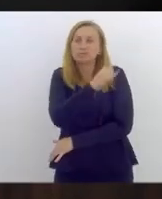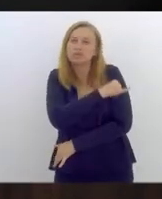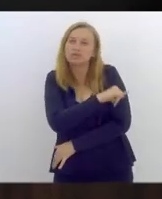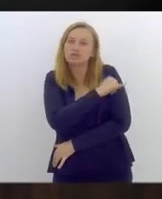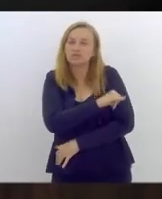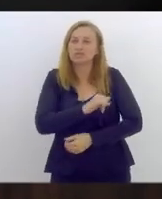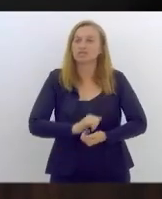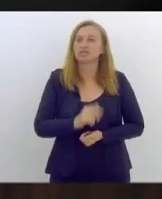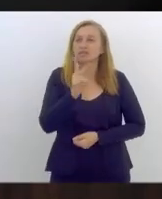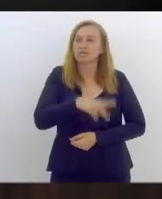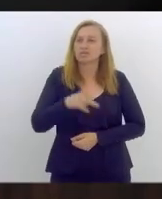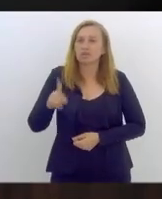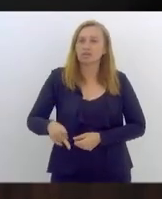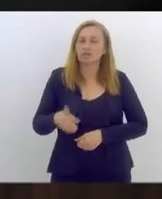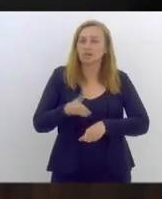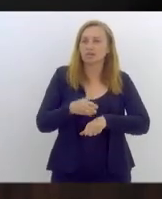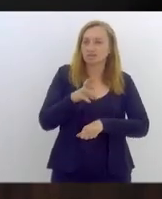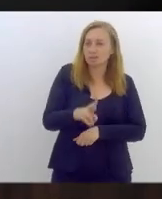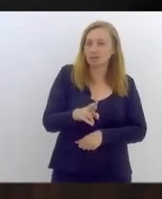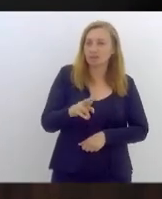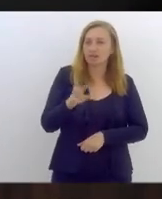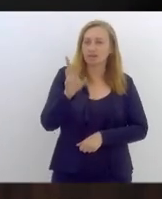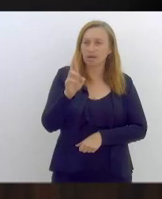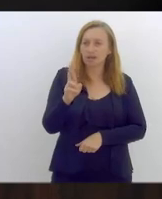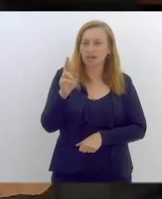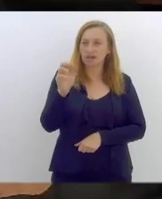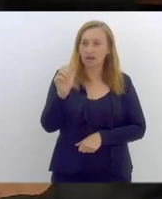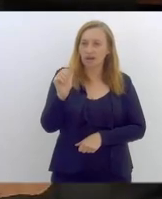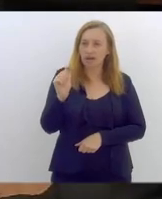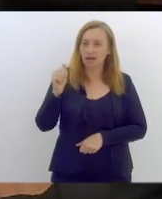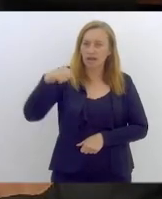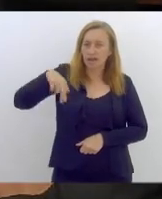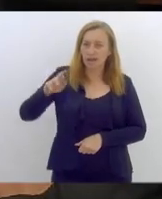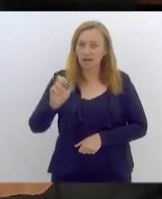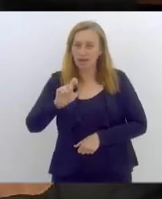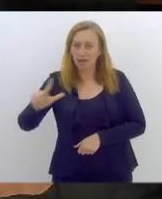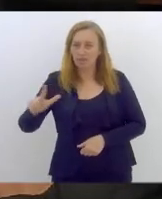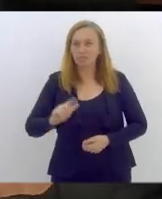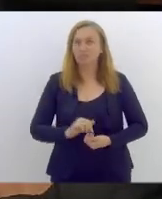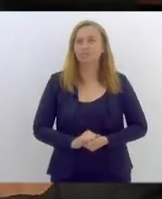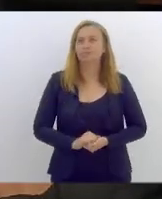Janeiro, professora doutora Raquel Paiva.